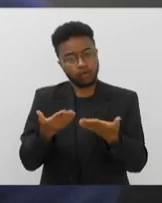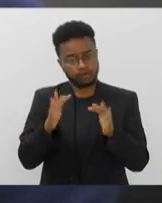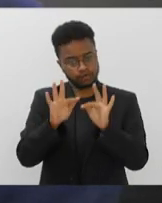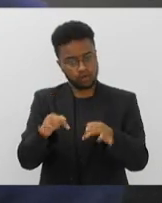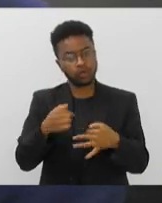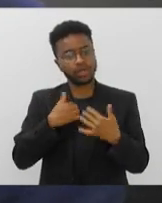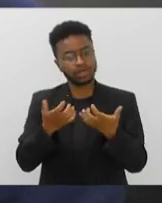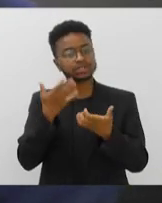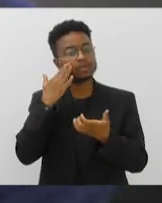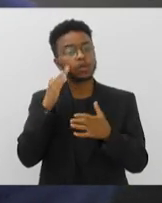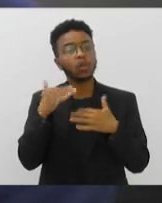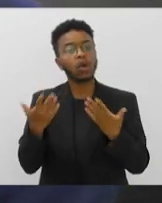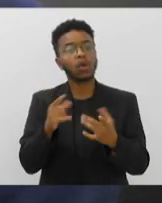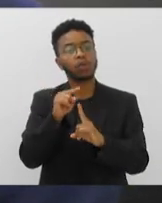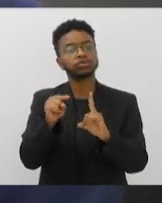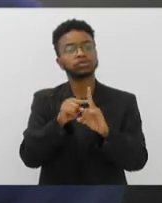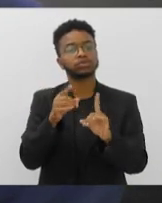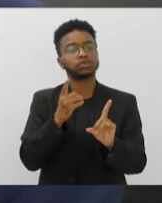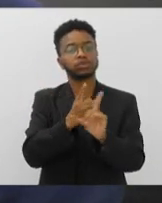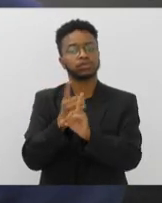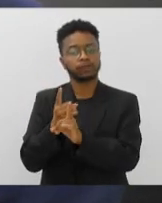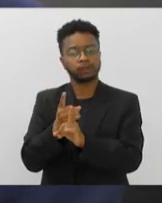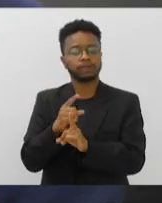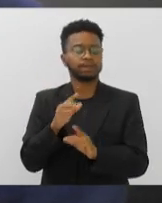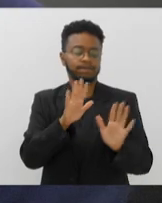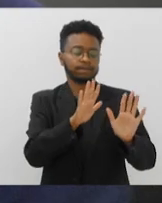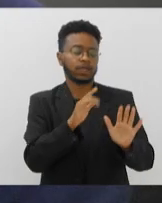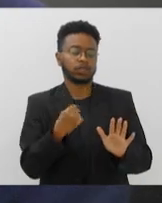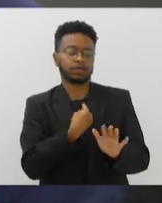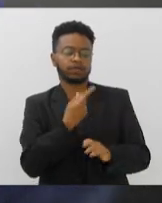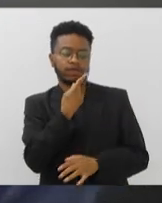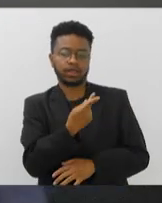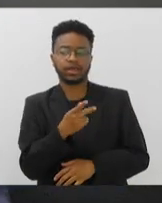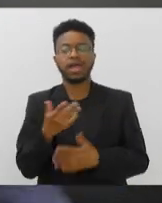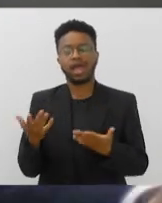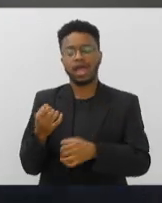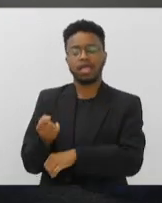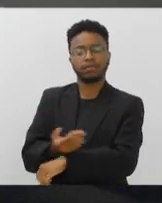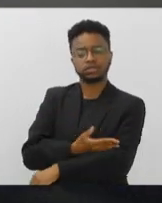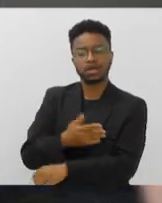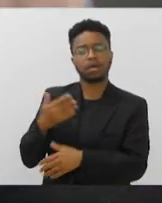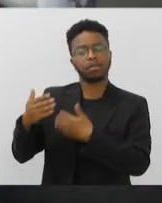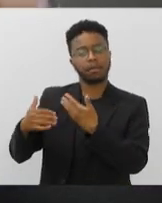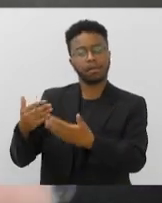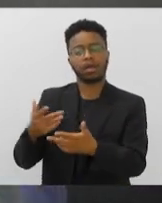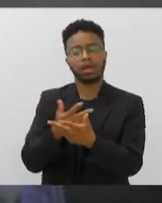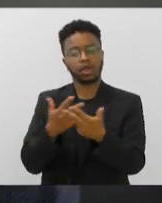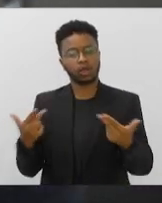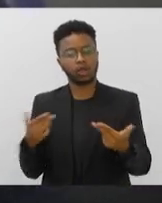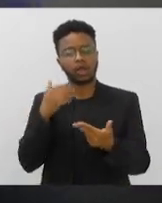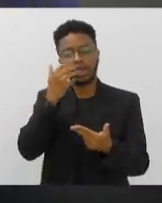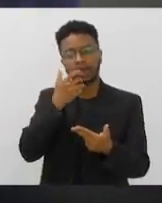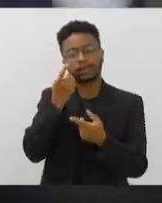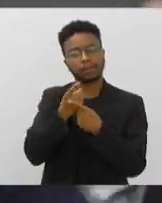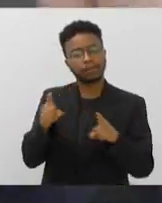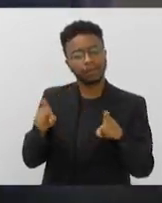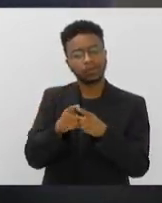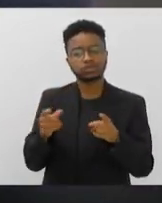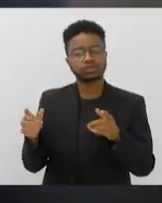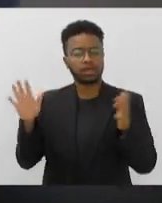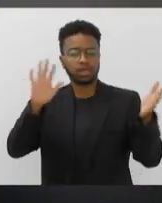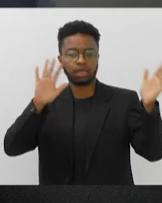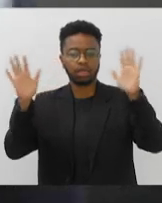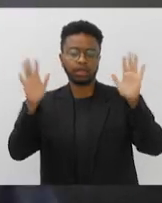desse encontro três dias não já vamos falar e gente que emoção que coisa se Ju aí canta musiquinha levanta da mão e tal